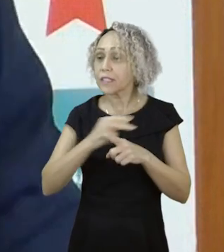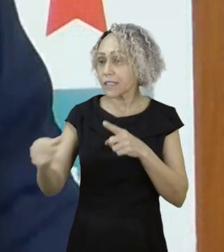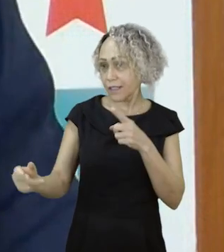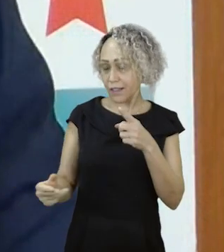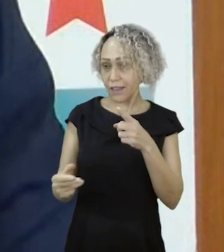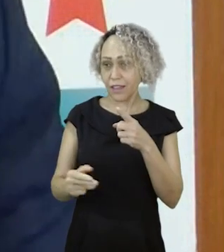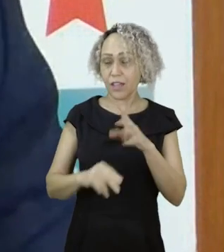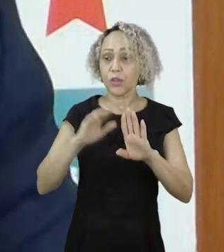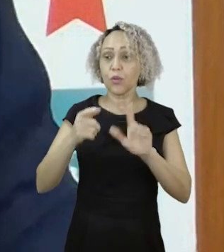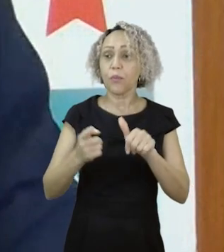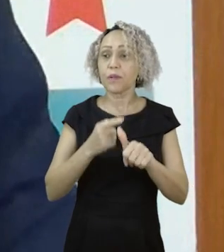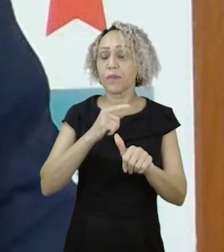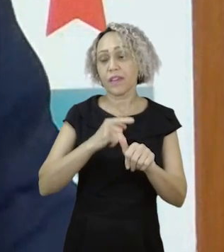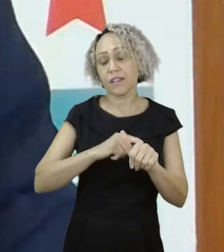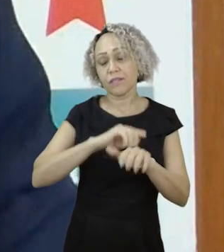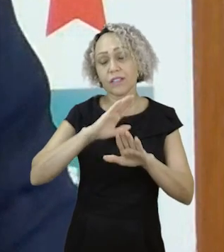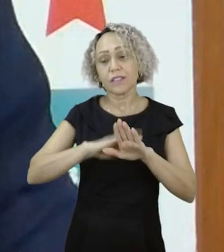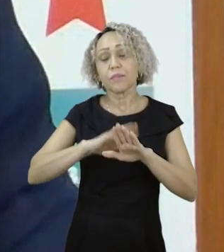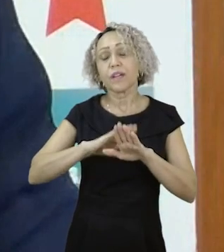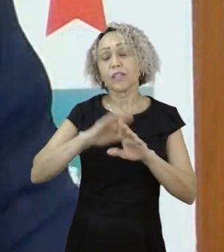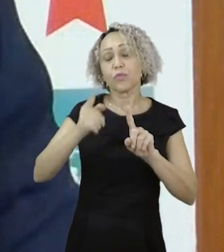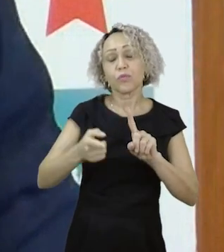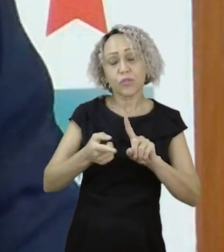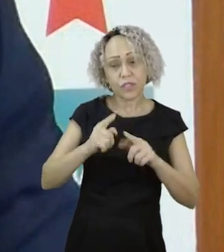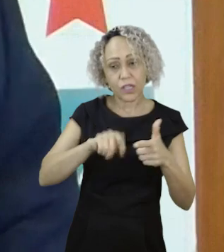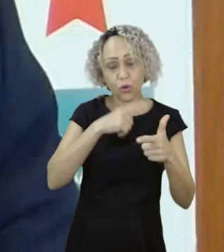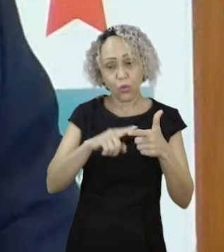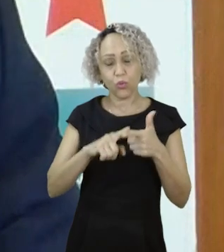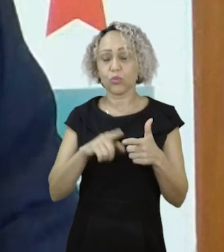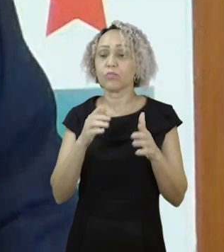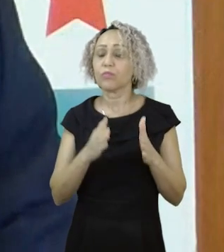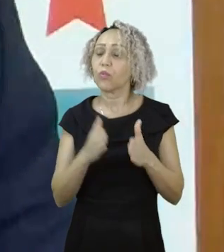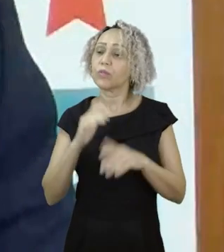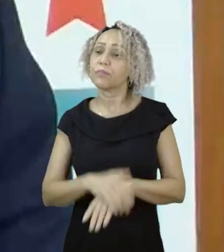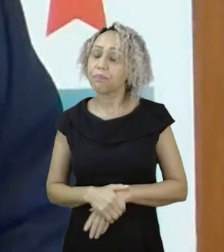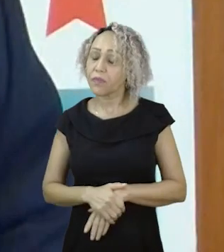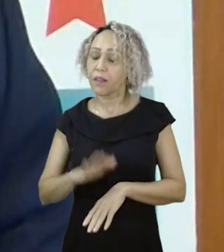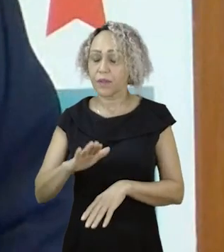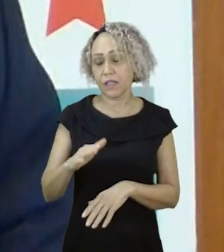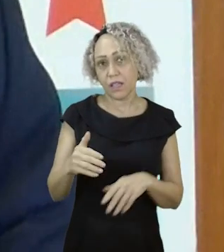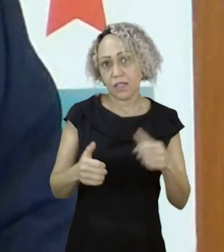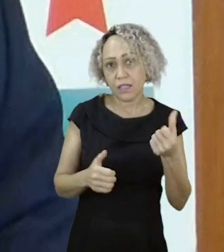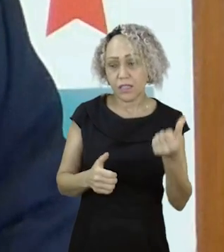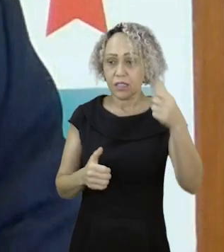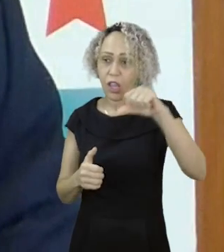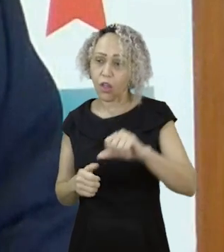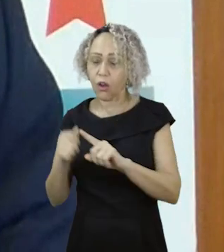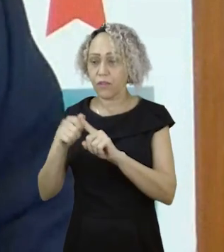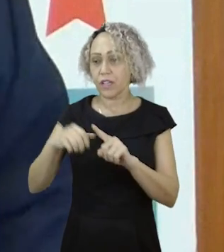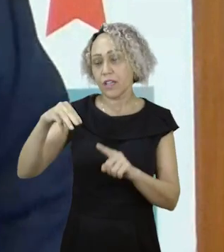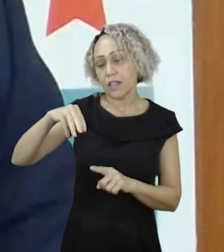turnos. Minas Gerais, o estado e o partido estão muito bem conectados. Sobre o aniversário do partido, nós faremos no dia 9